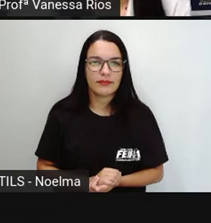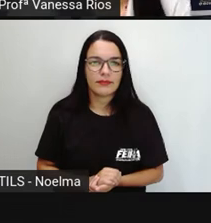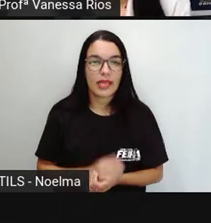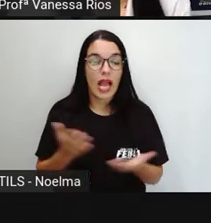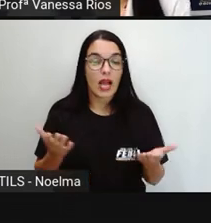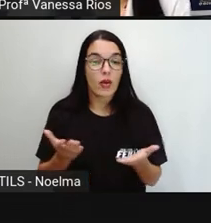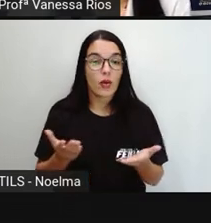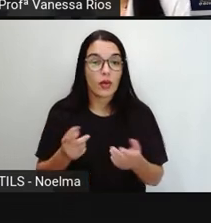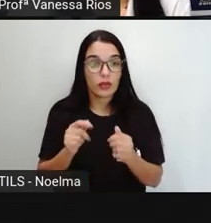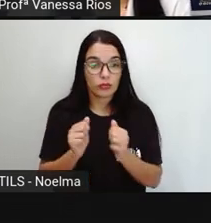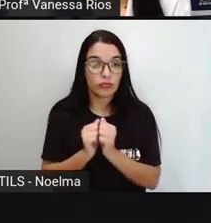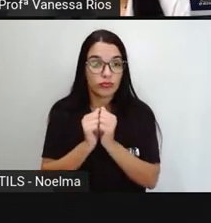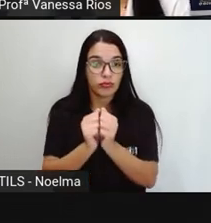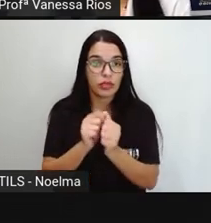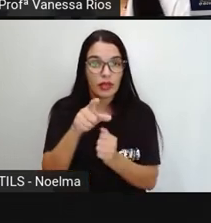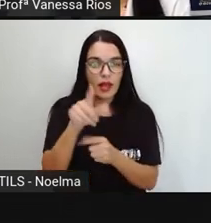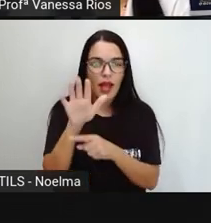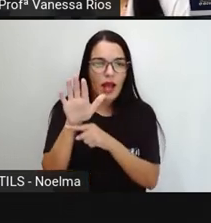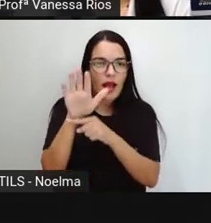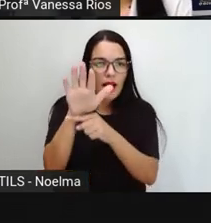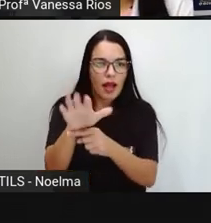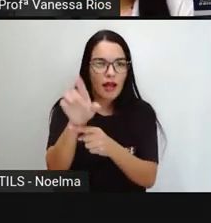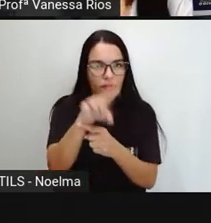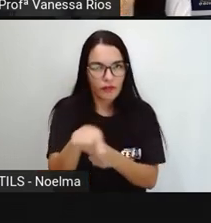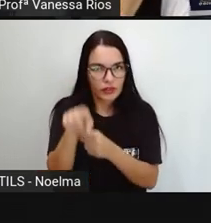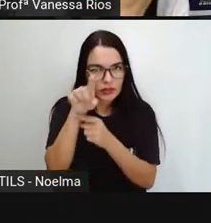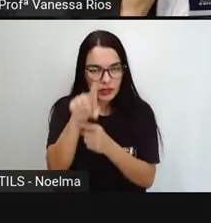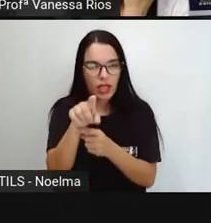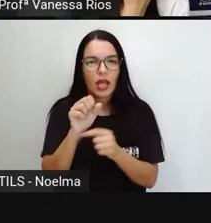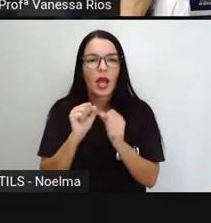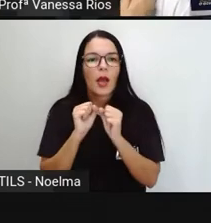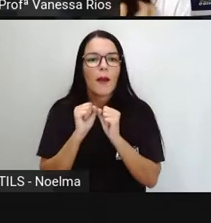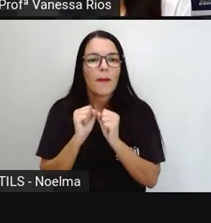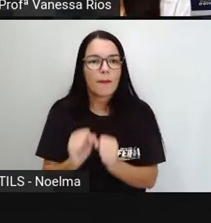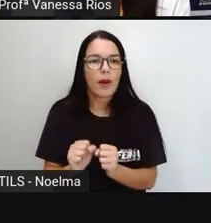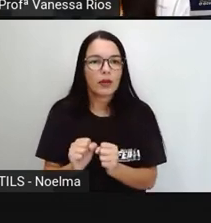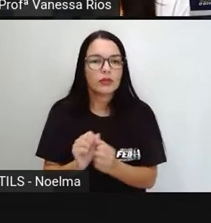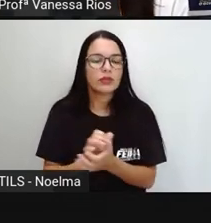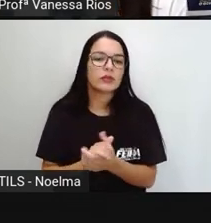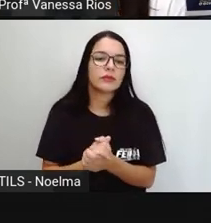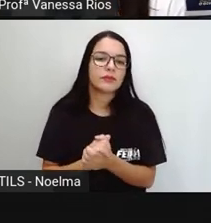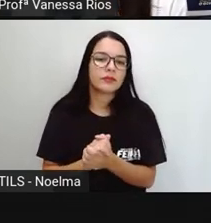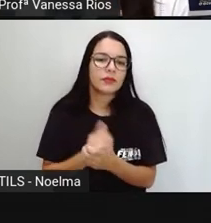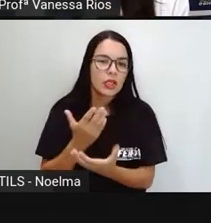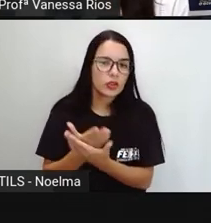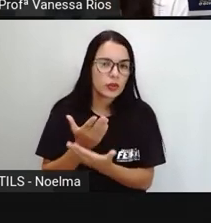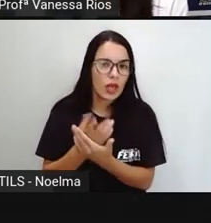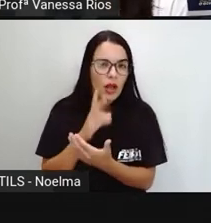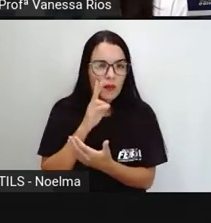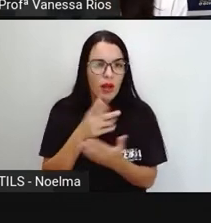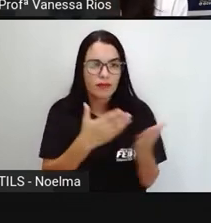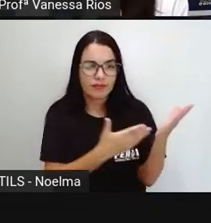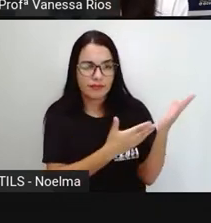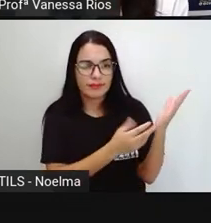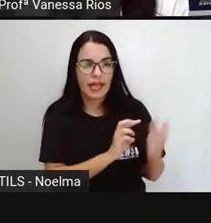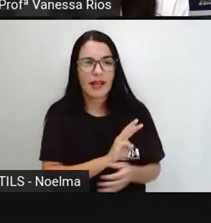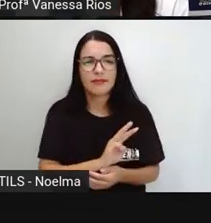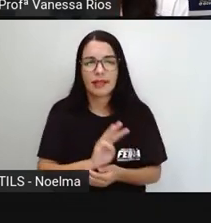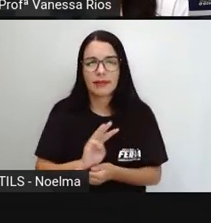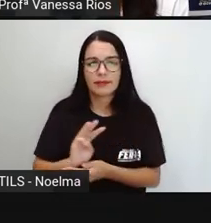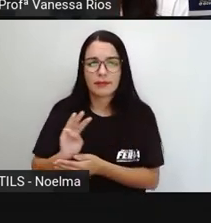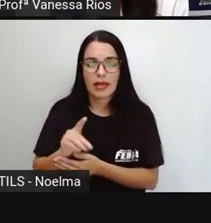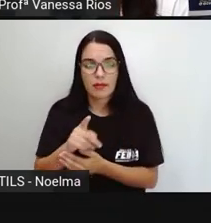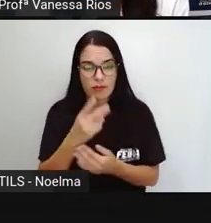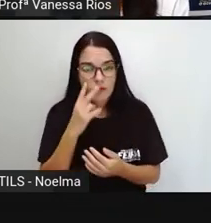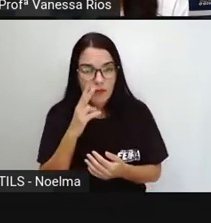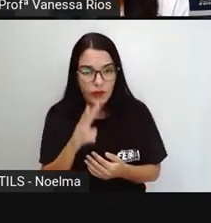Para complementar aí as informações que a Pró, né, falou com vocês e que a gente acabou de estudar, a Pró vai deixar aqui esse vídeo, tem